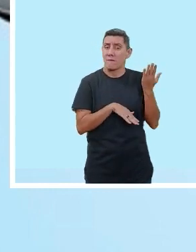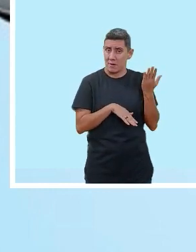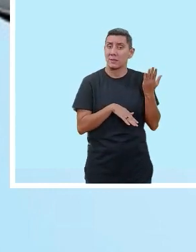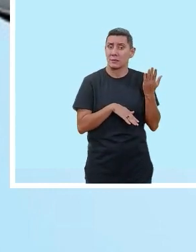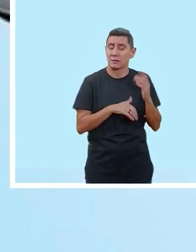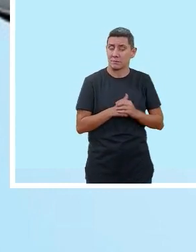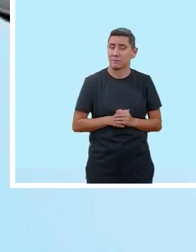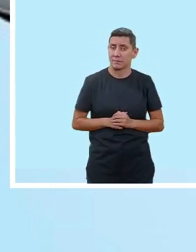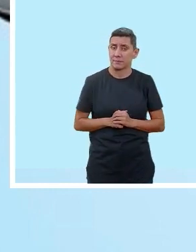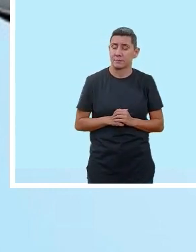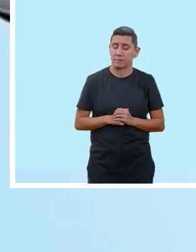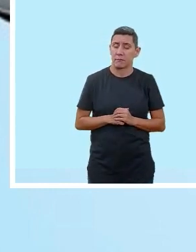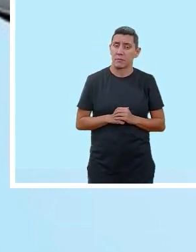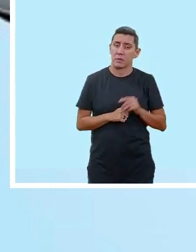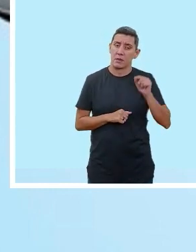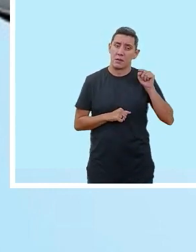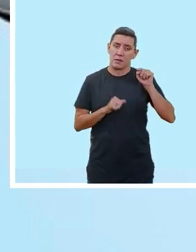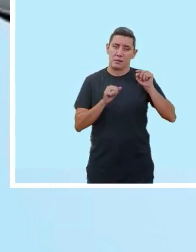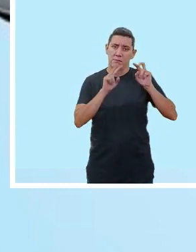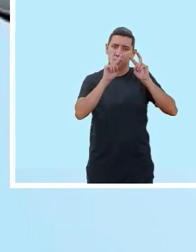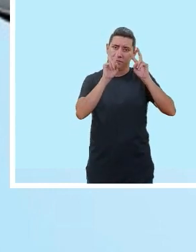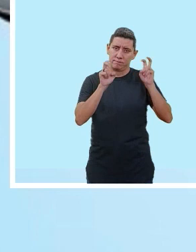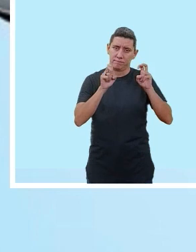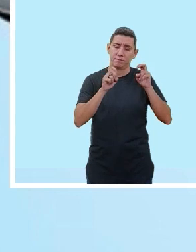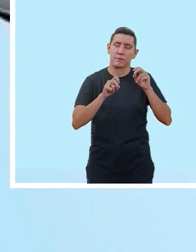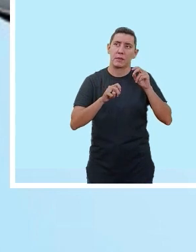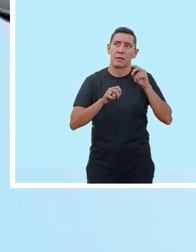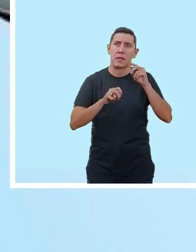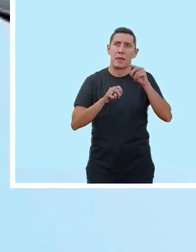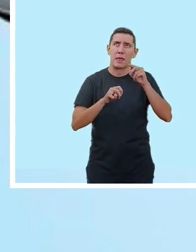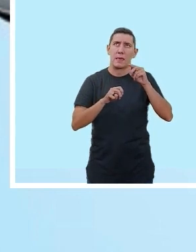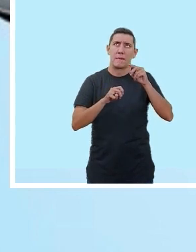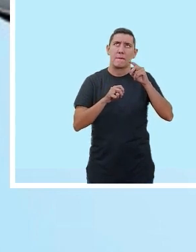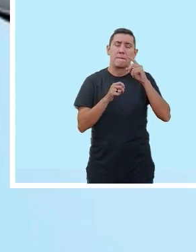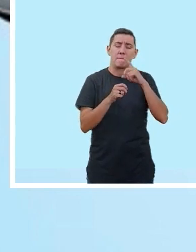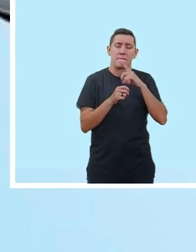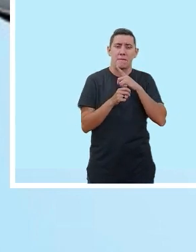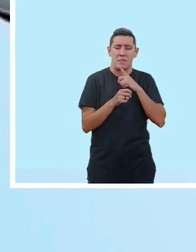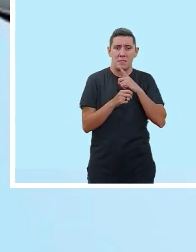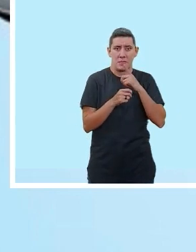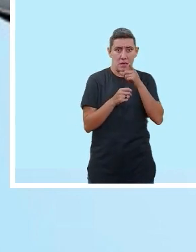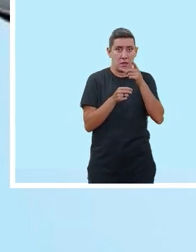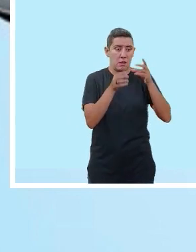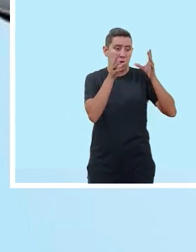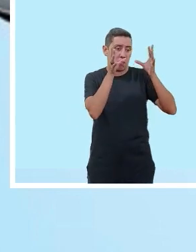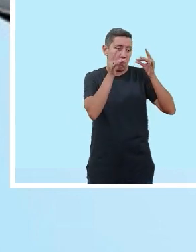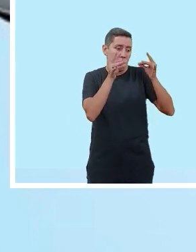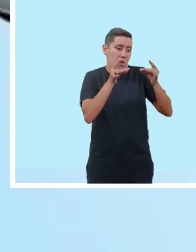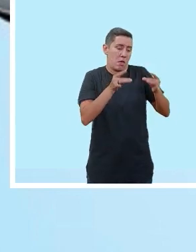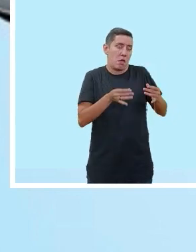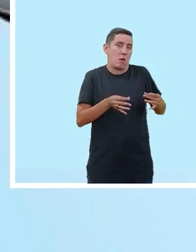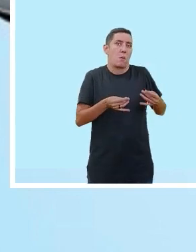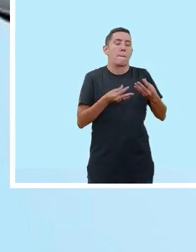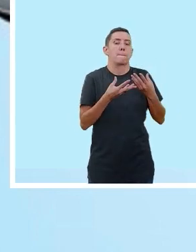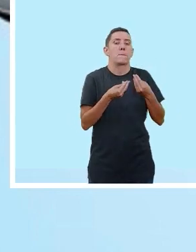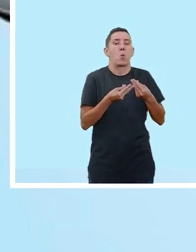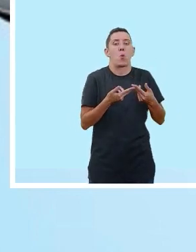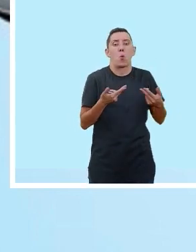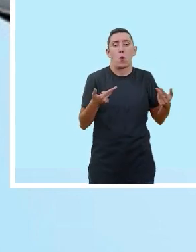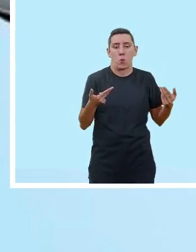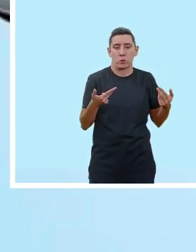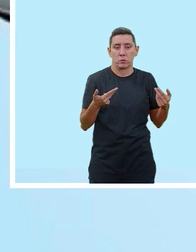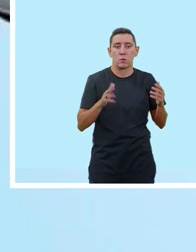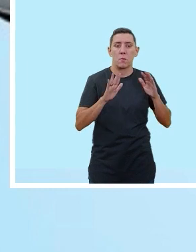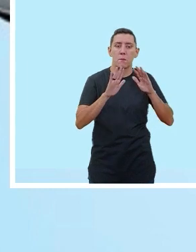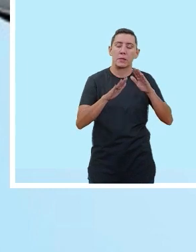aqui, que eu não vou abordar de forma muito detalhada, mas que é importante mencionar, que é a questão dos créditos de